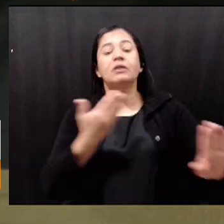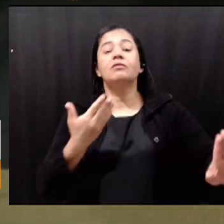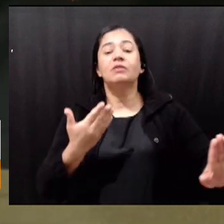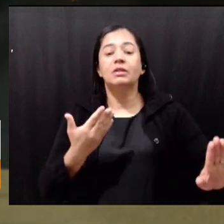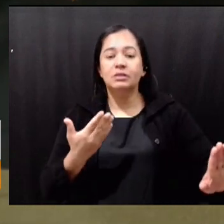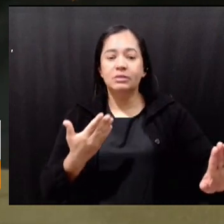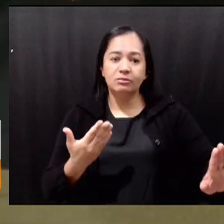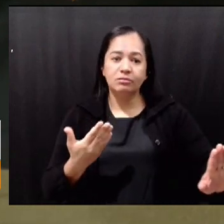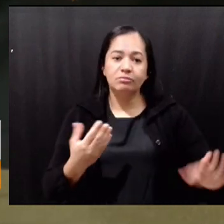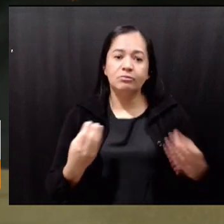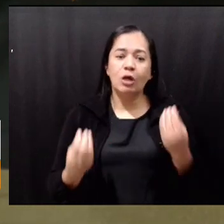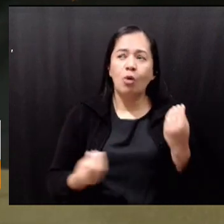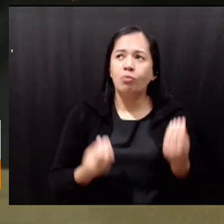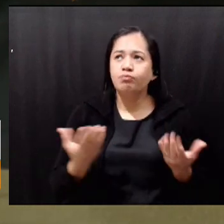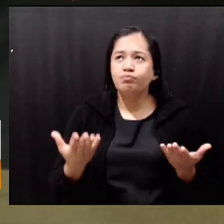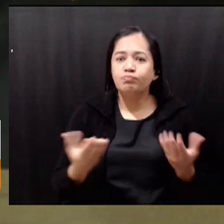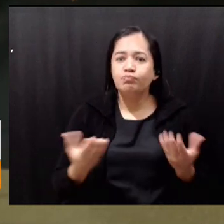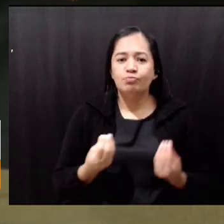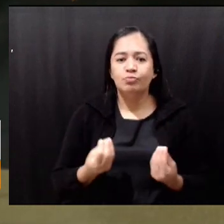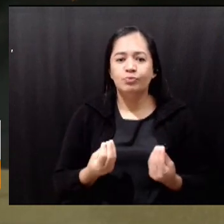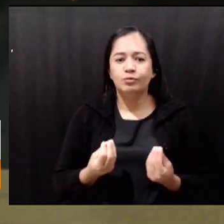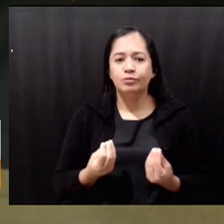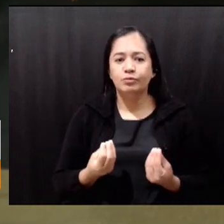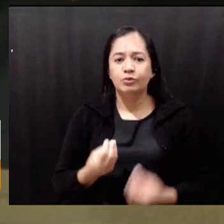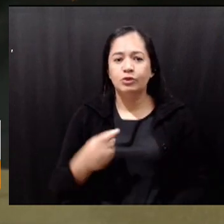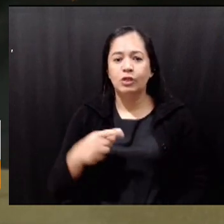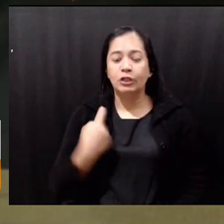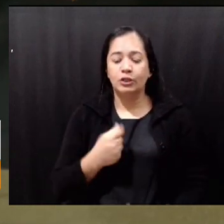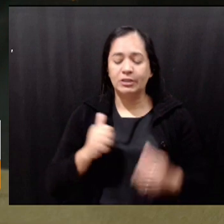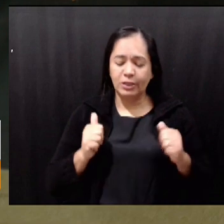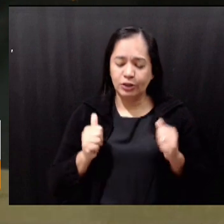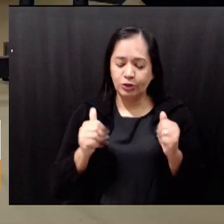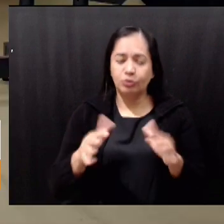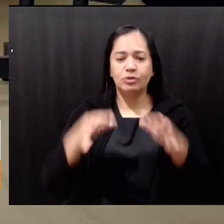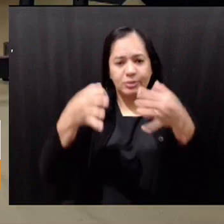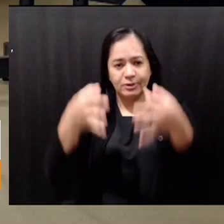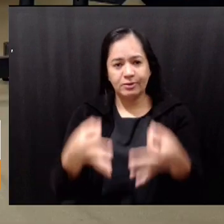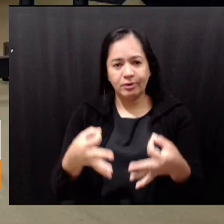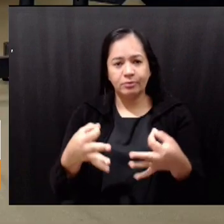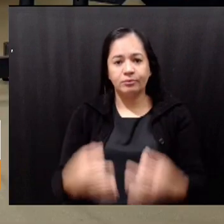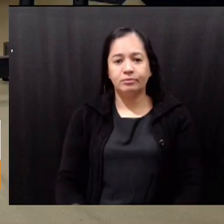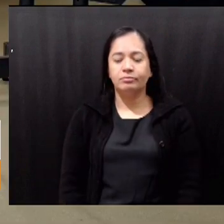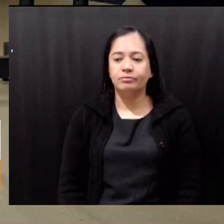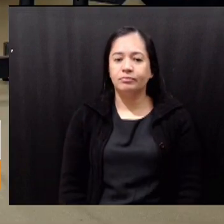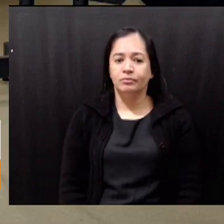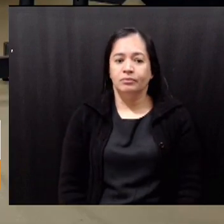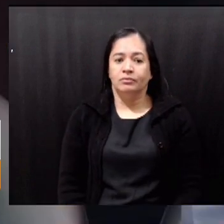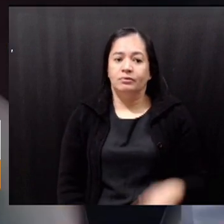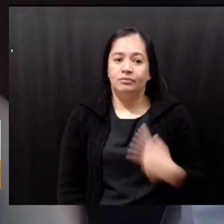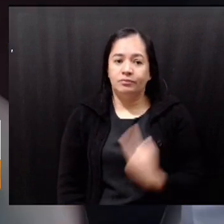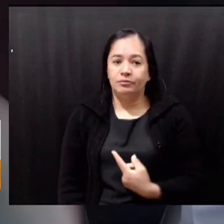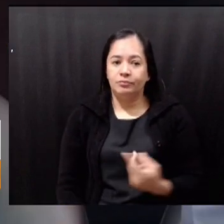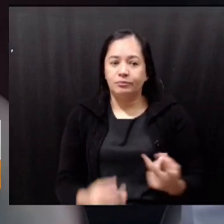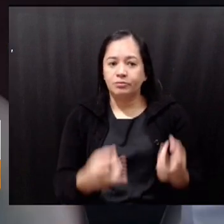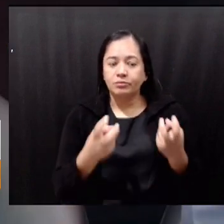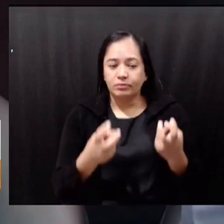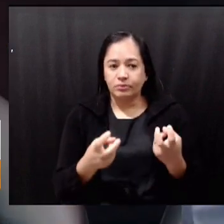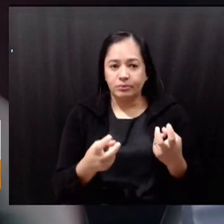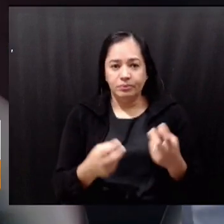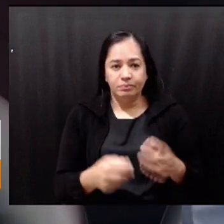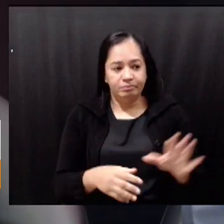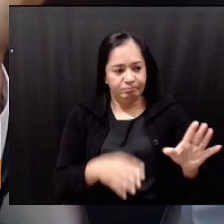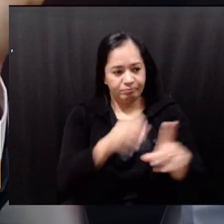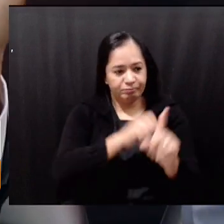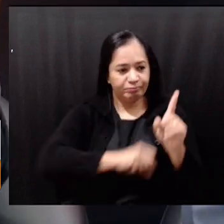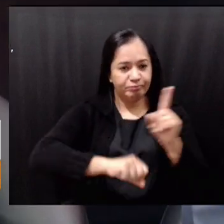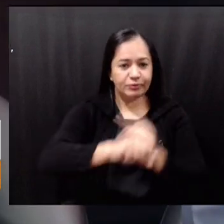é a nossa atitude? Veja, quando a gente olha para a habilidade social, né, a gente pensa, existem